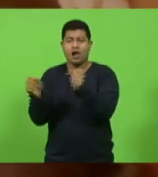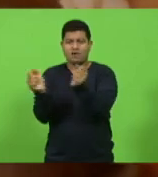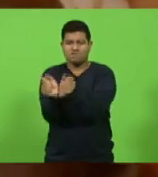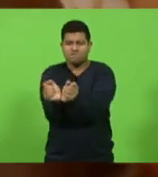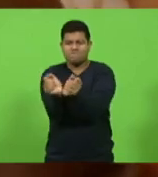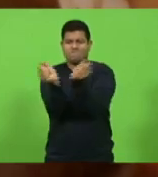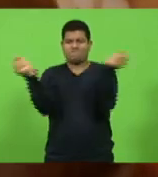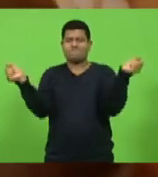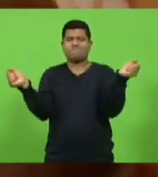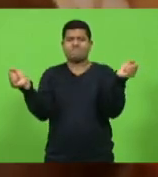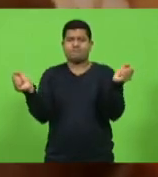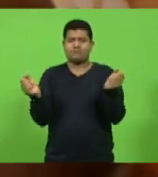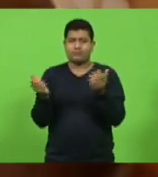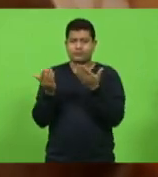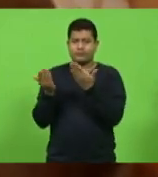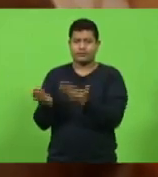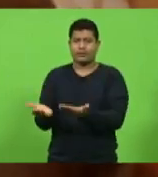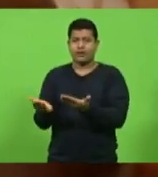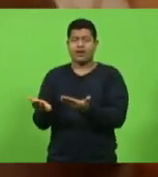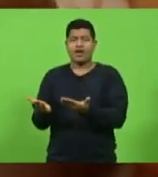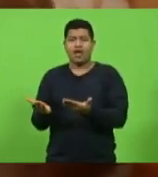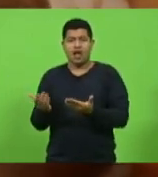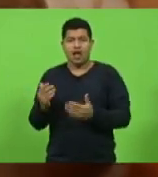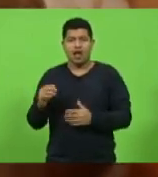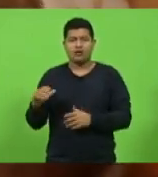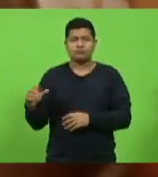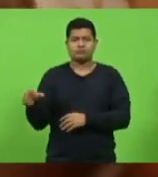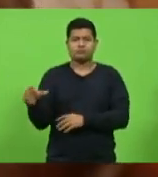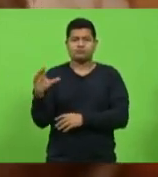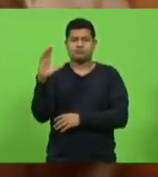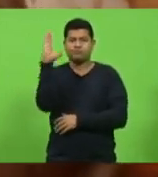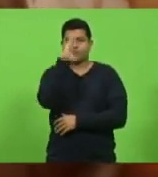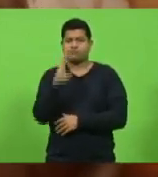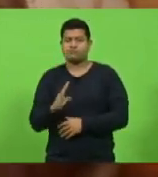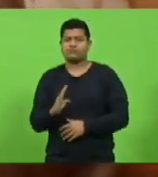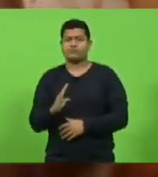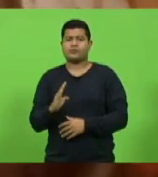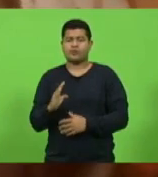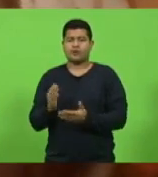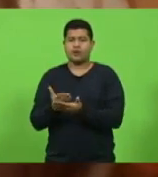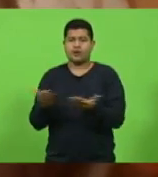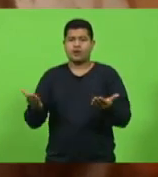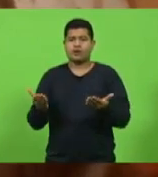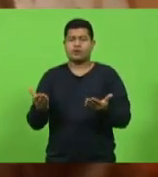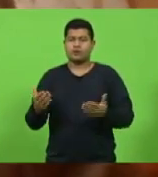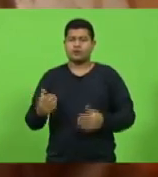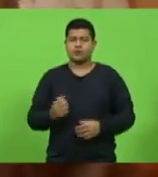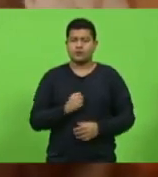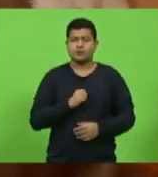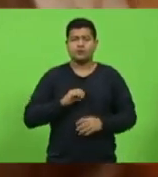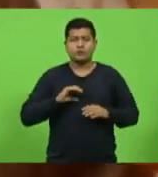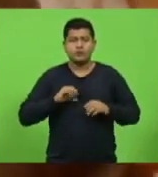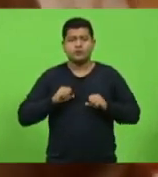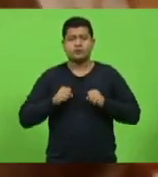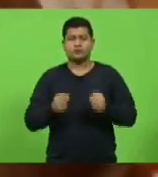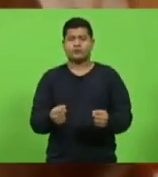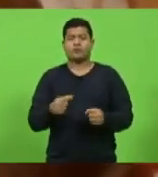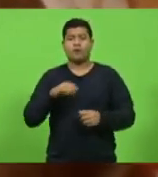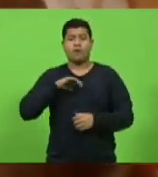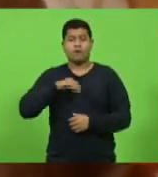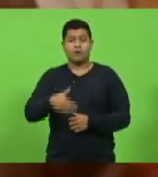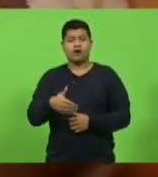escravo, e nesta grande nação é cada homem um bravo, cada bravo um cidadão, fecha